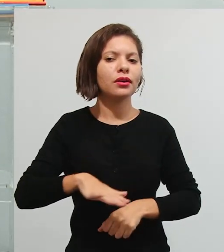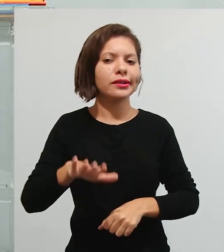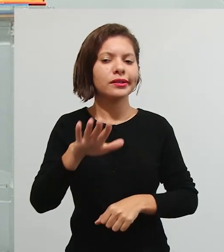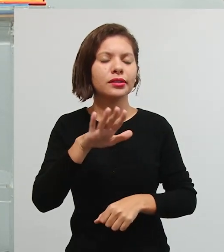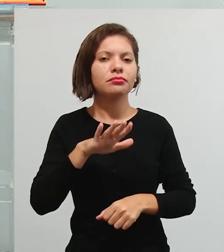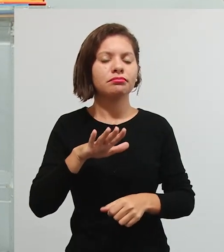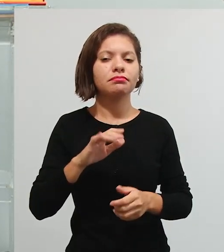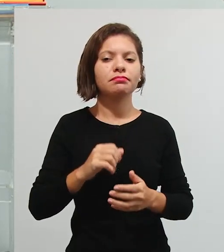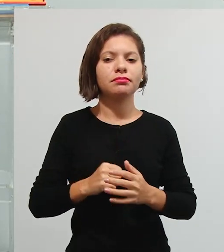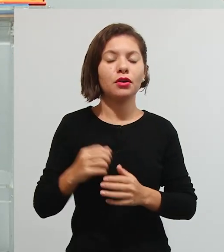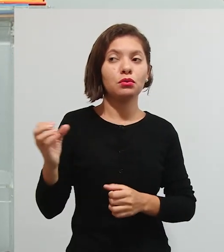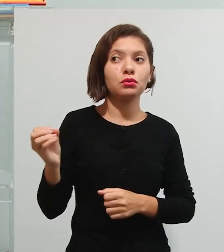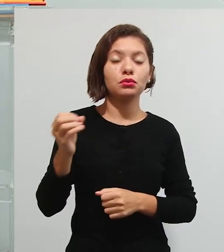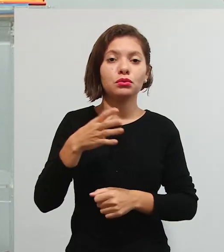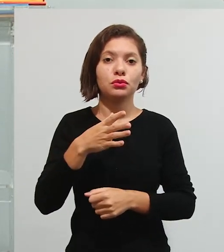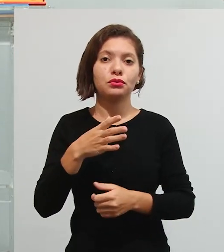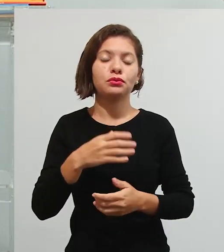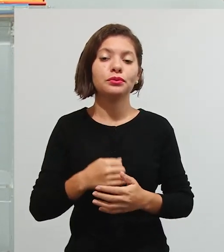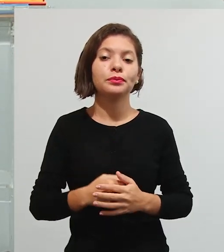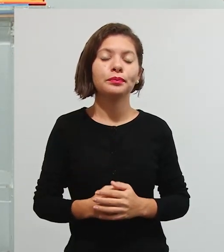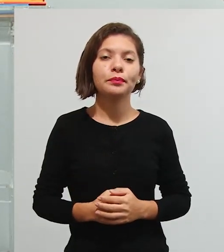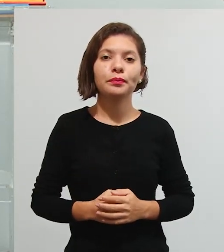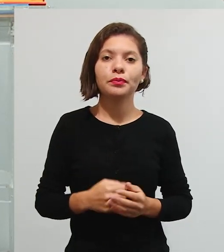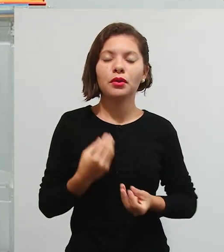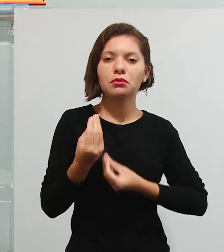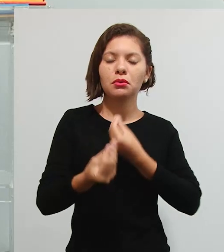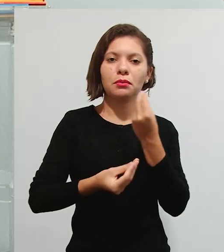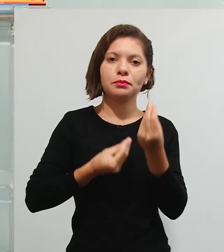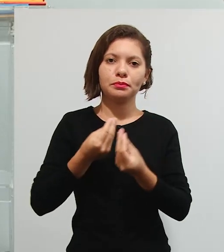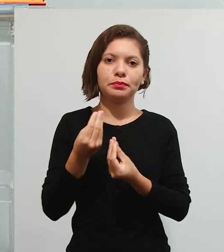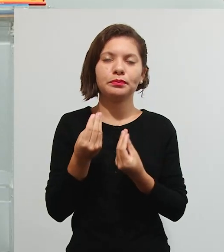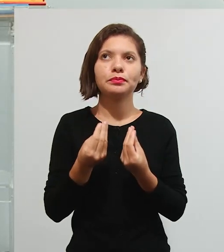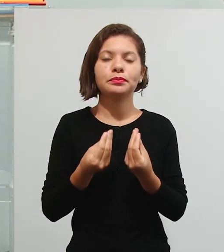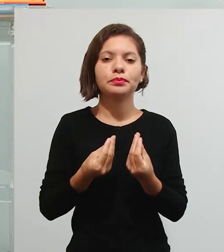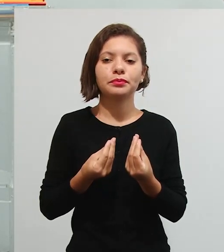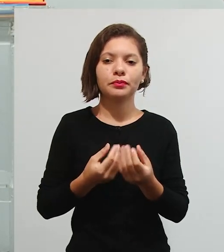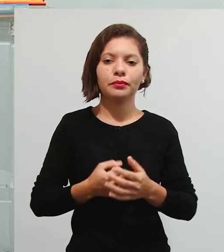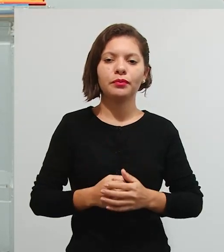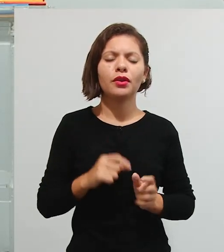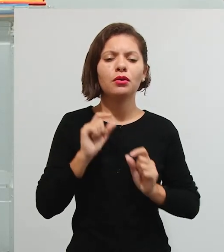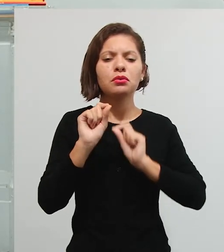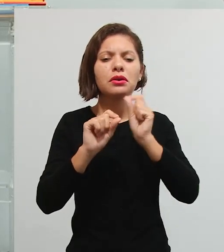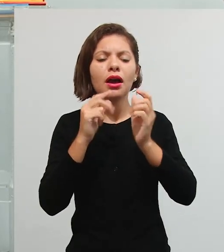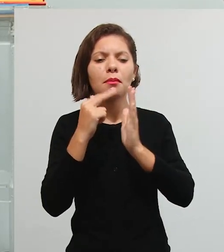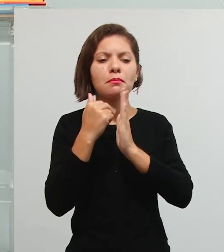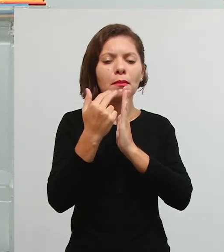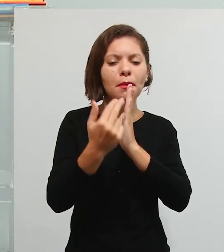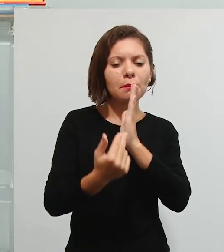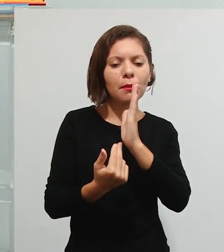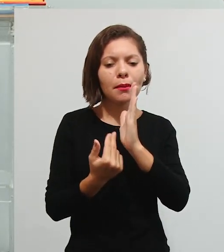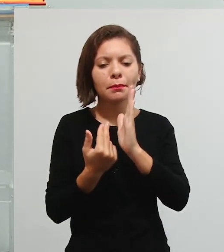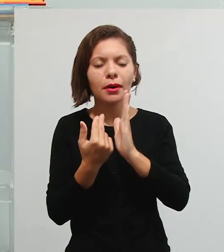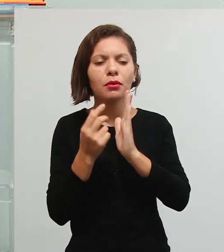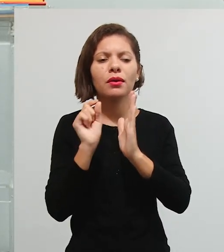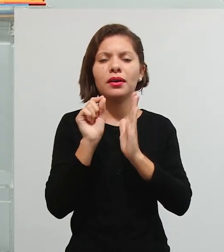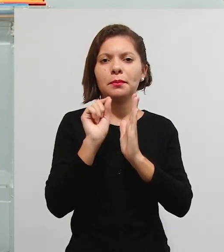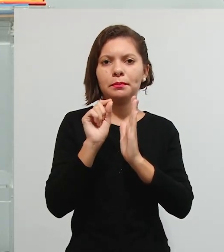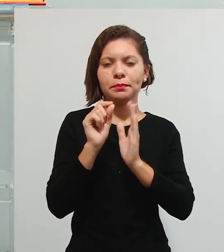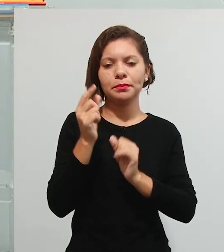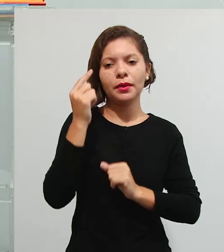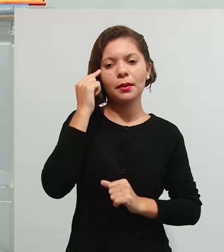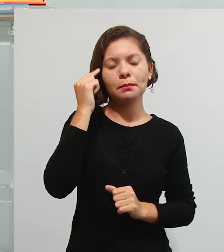teóricas, pela necessidade, pela intenção de transformar o mundo, e o professor daquela sala, daquela